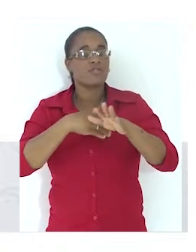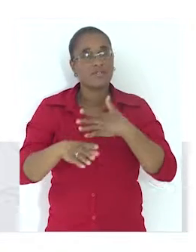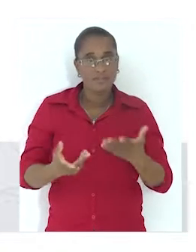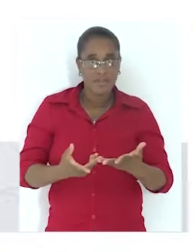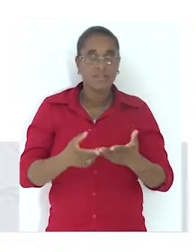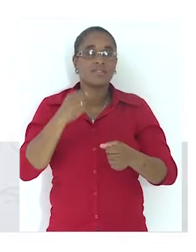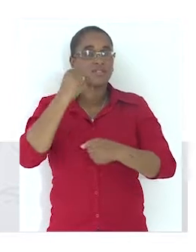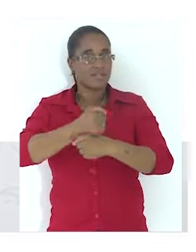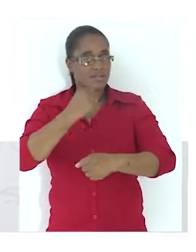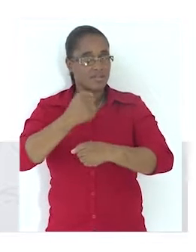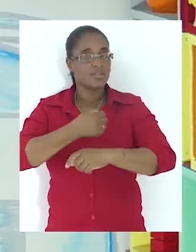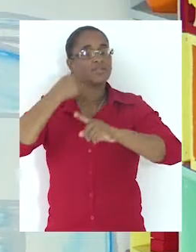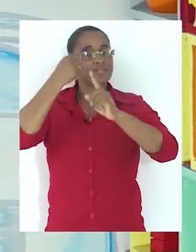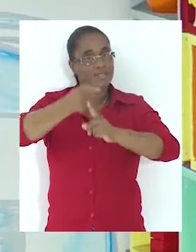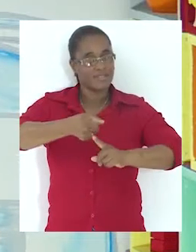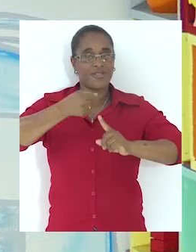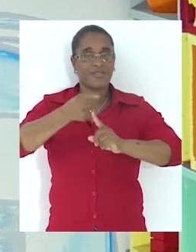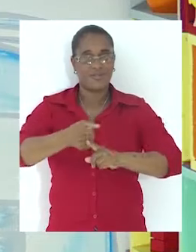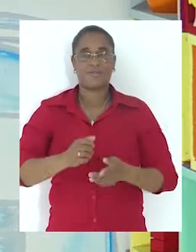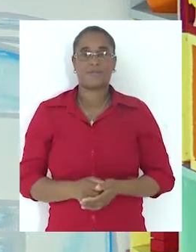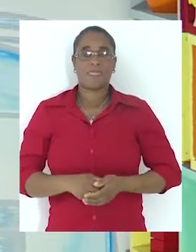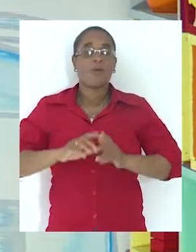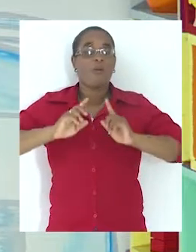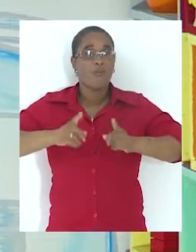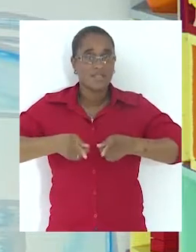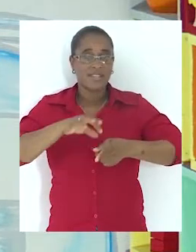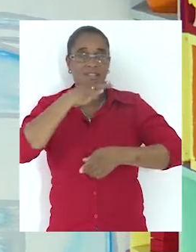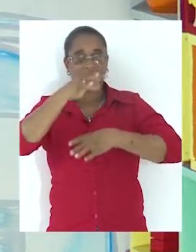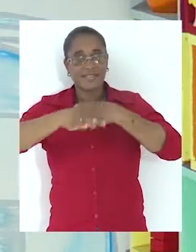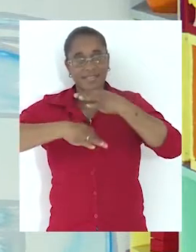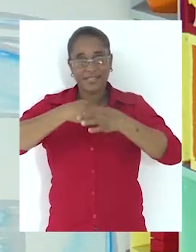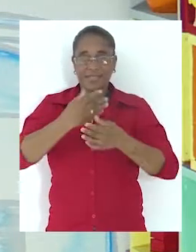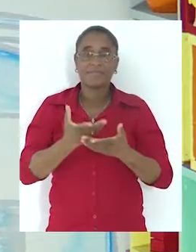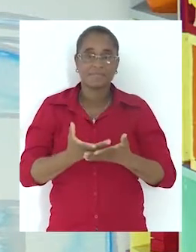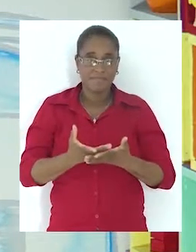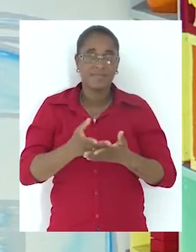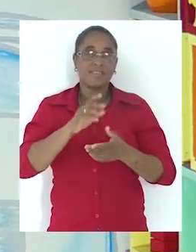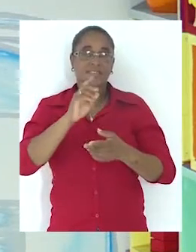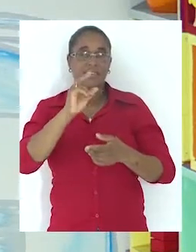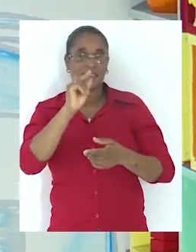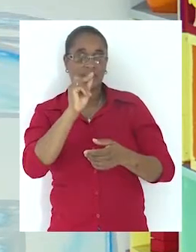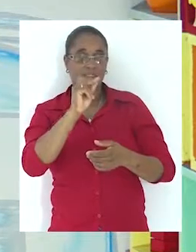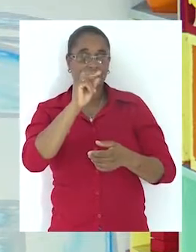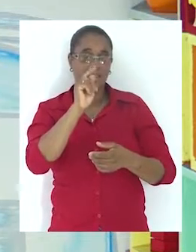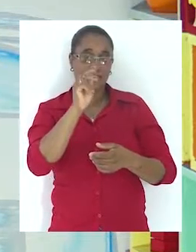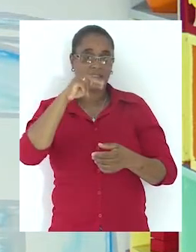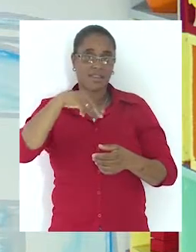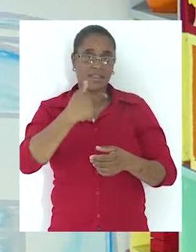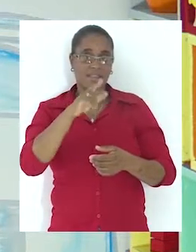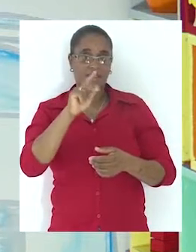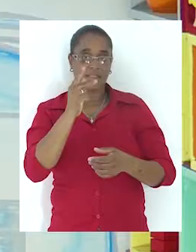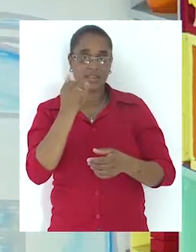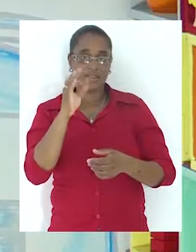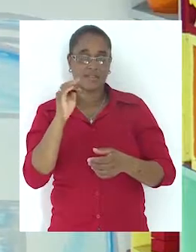e desafios. Portanto, começar a dizer que a entrevista é um género textual